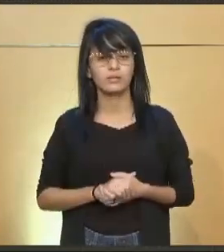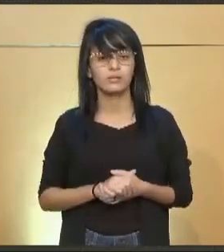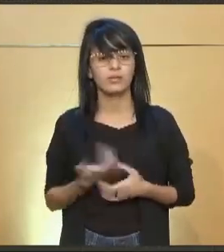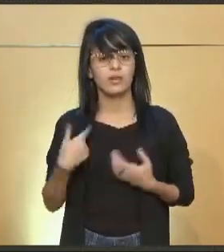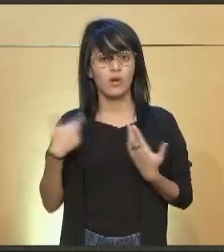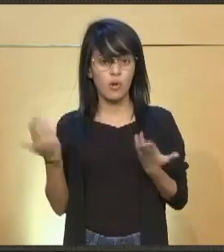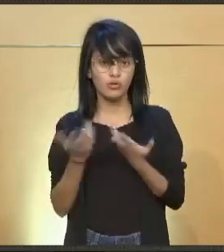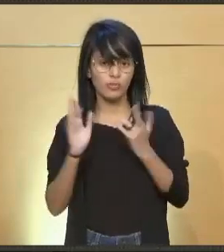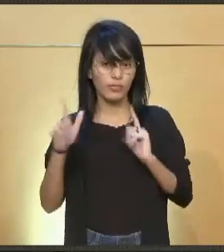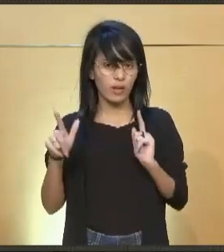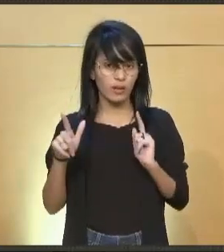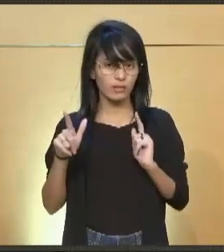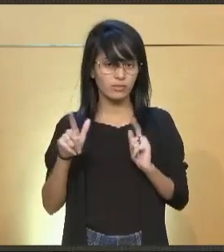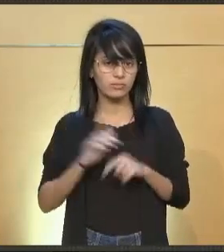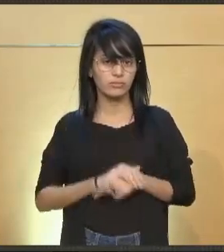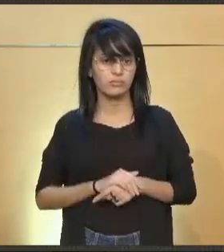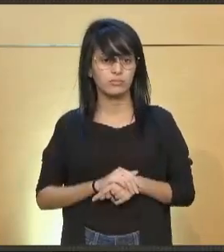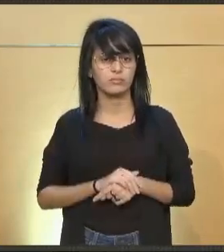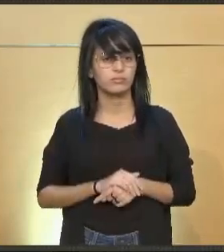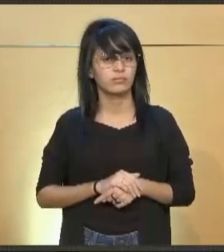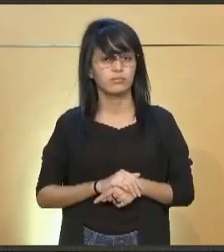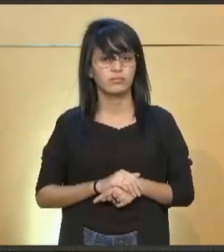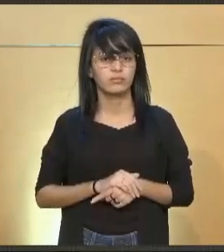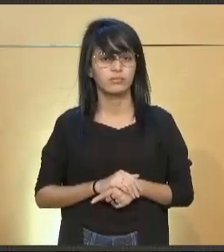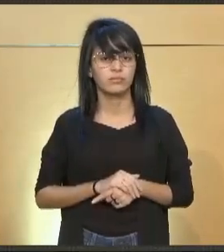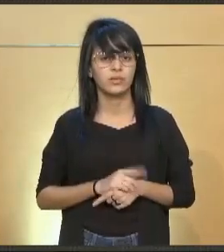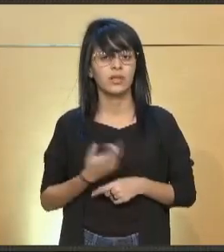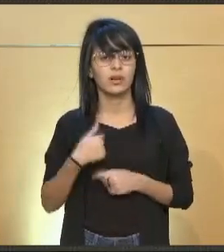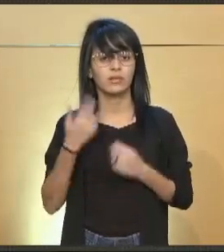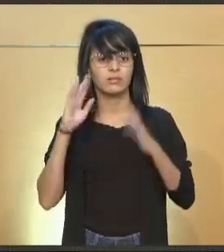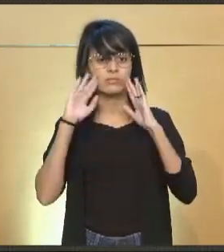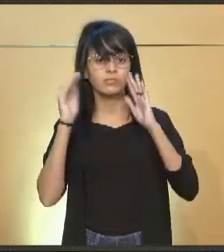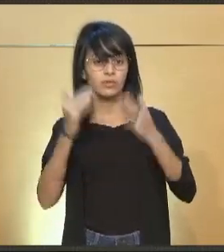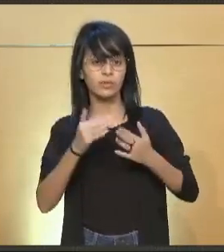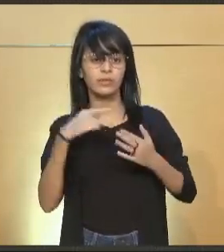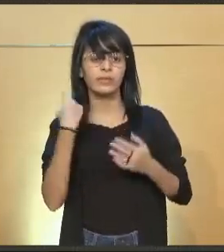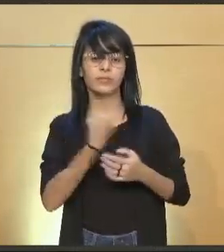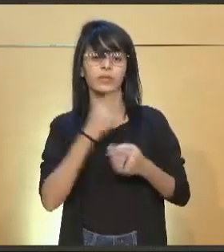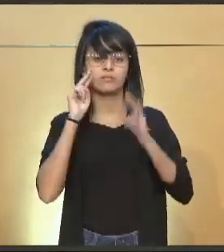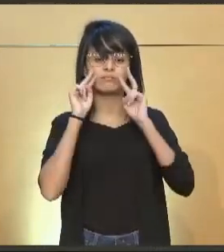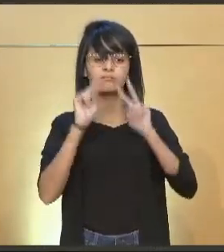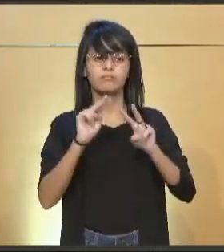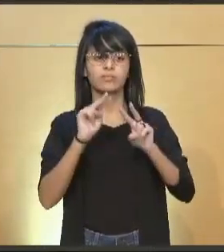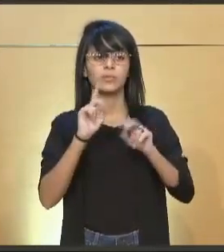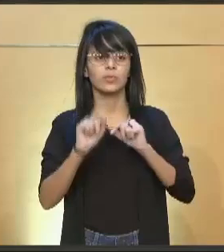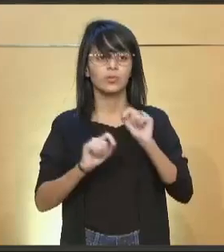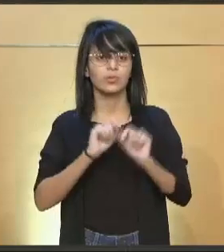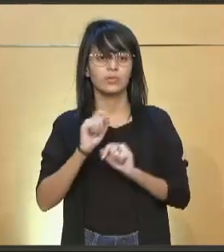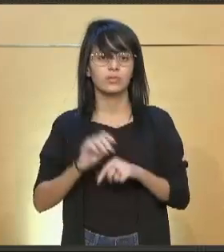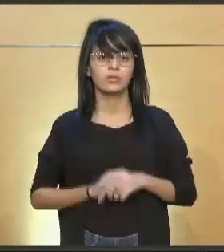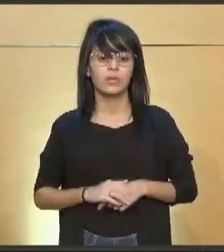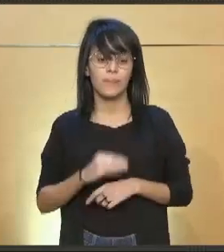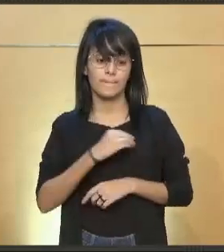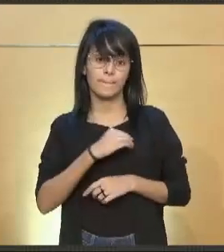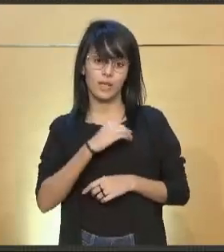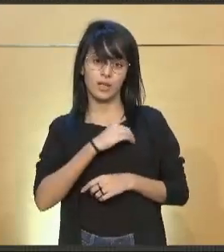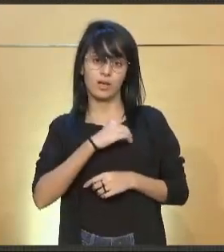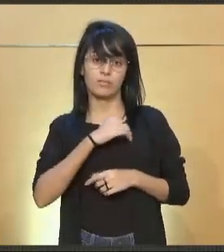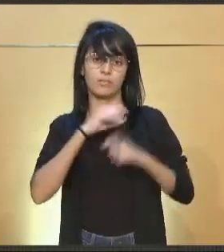tempo. E algo que também pode chamar nossas atenções para isso. Ele coloca os pecados